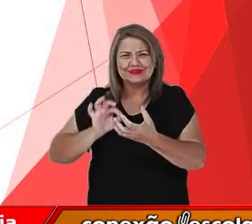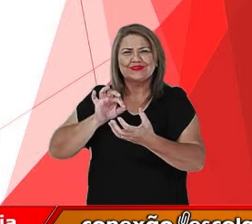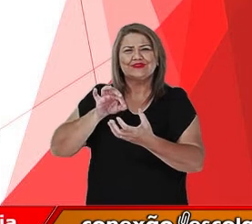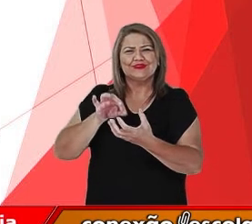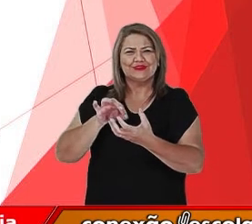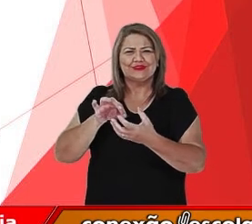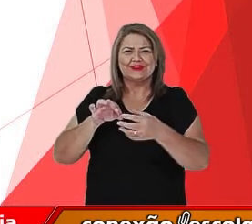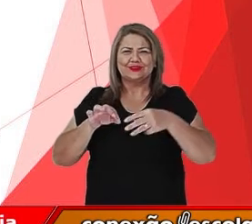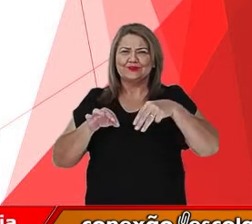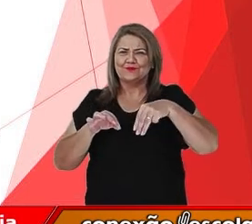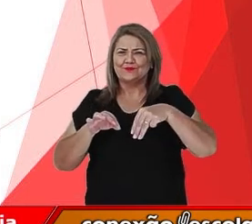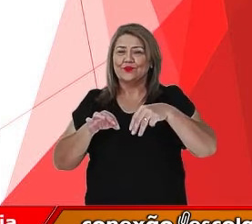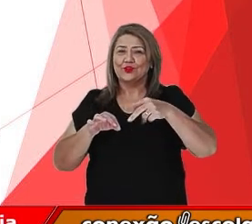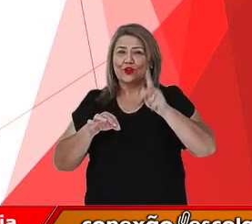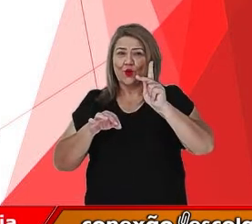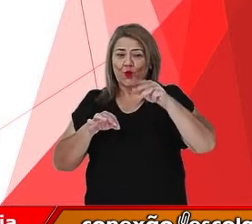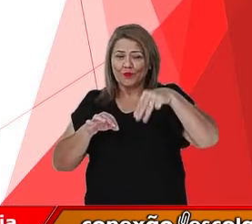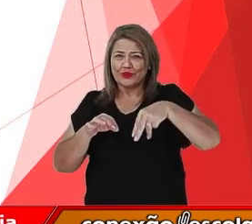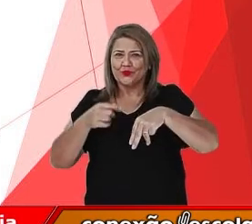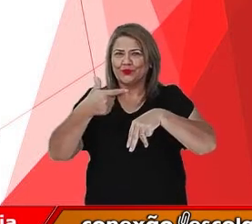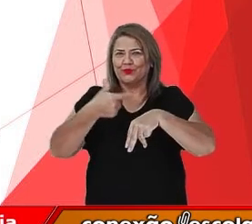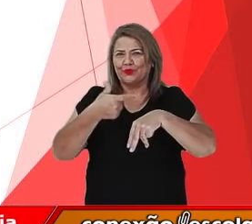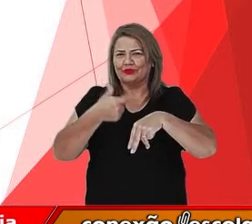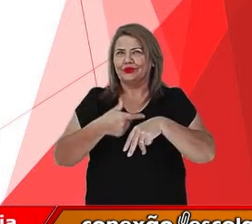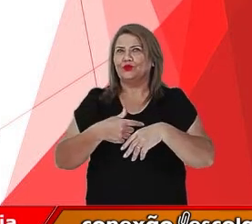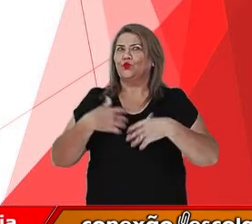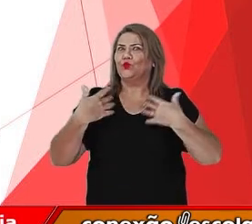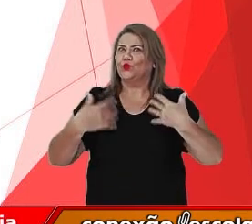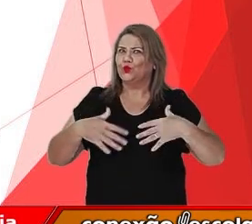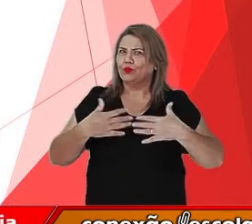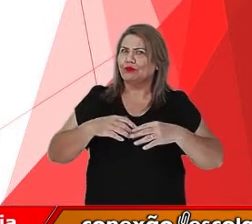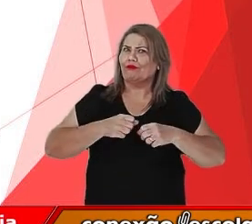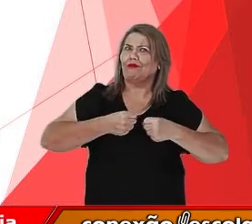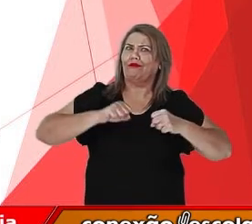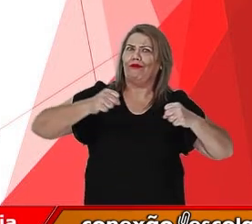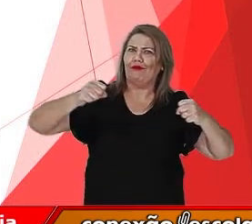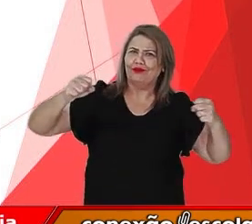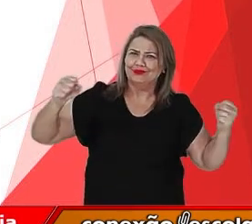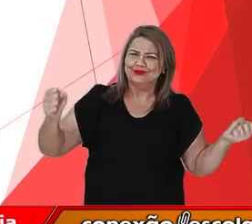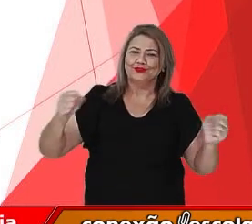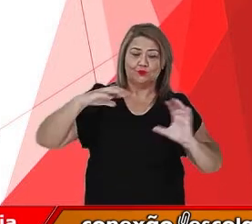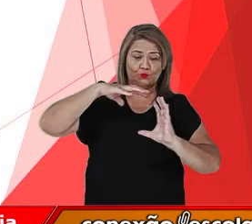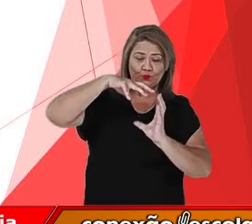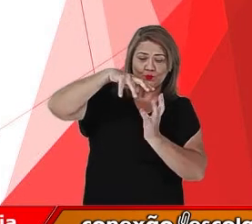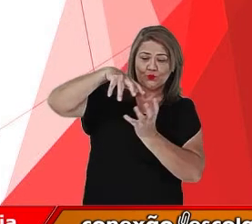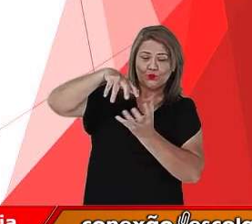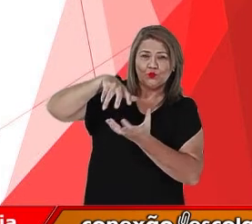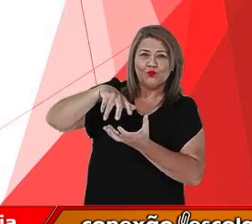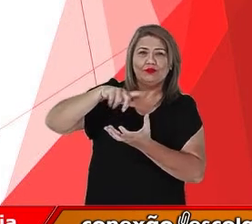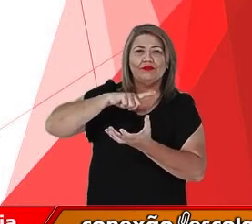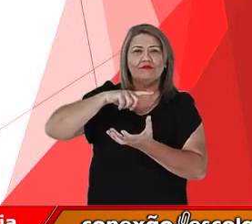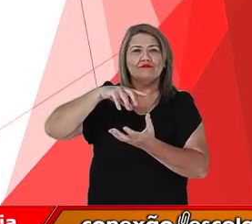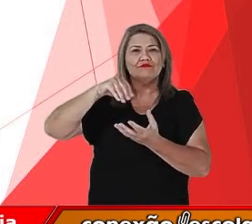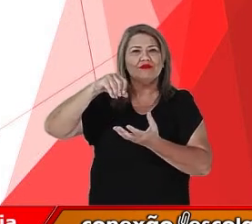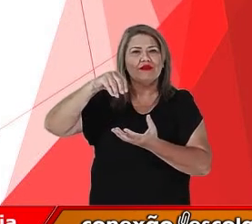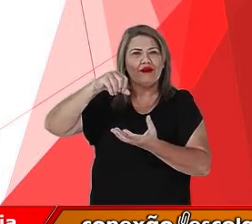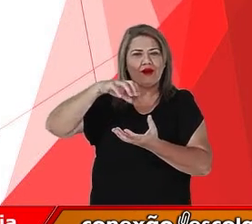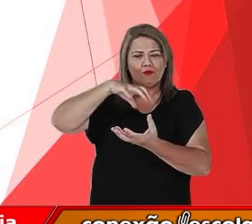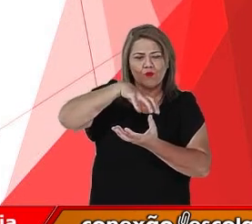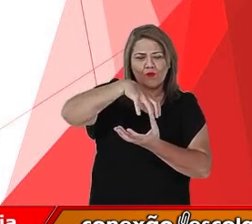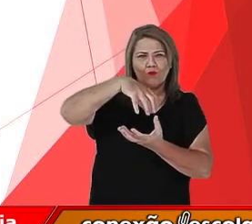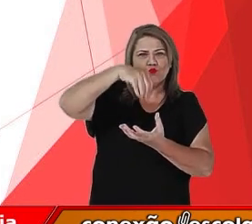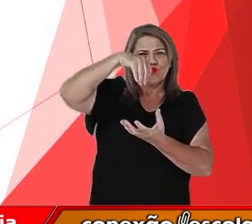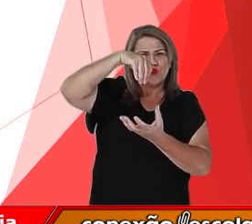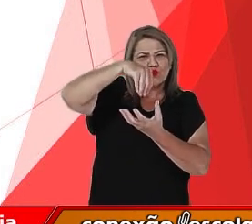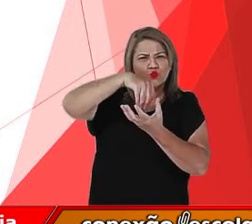extensão. É muita coisa. A superfície terrestre ela é formada por terras submersas